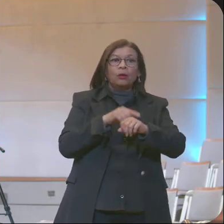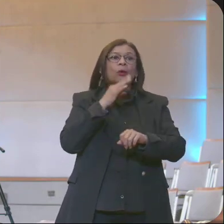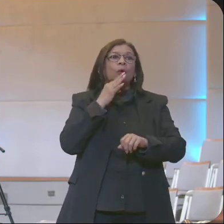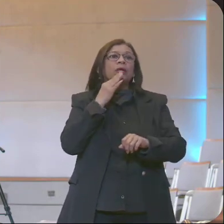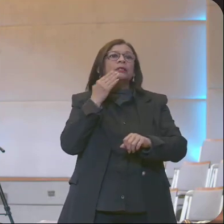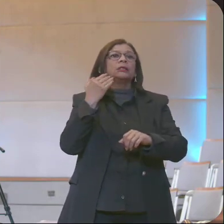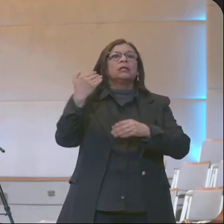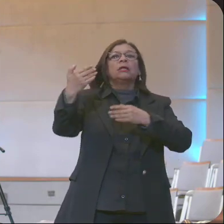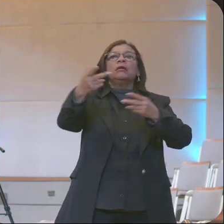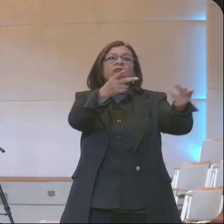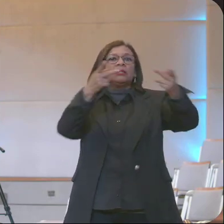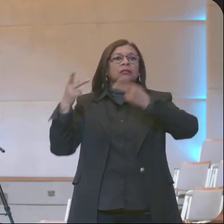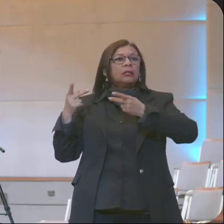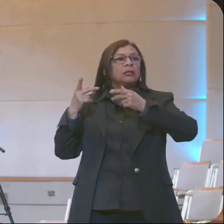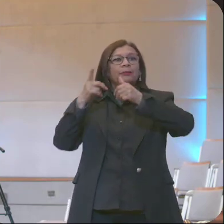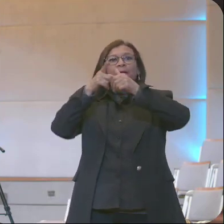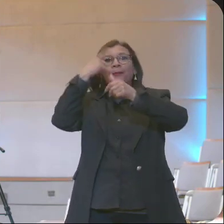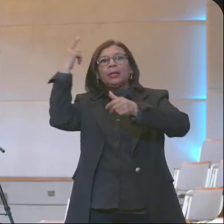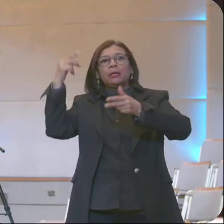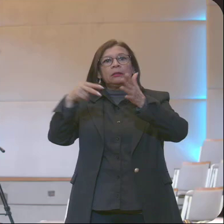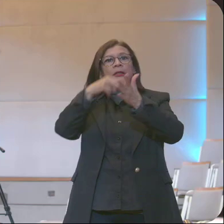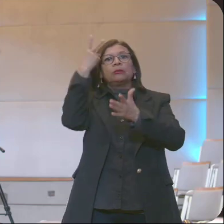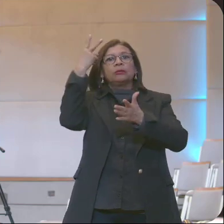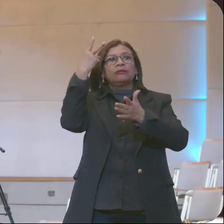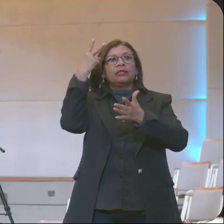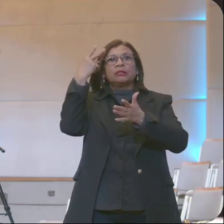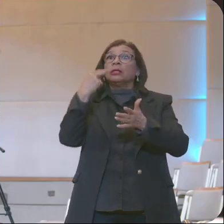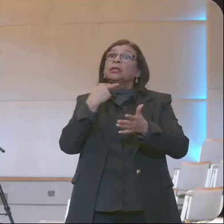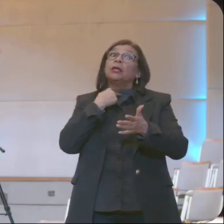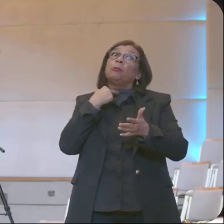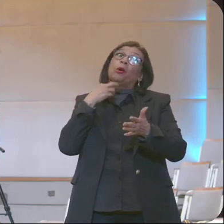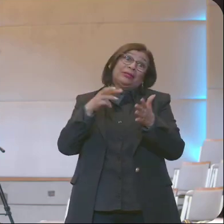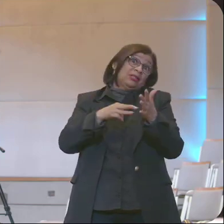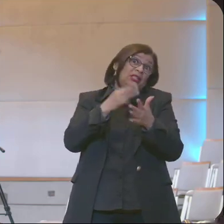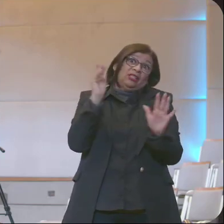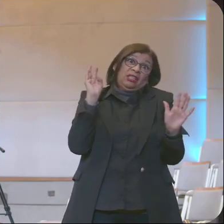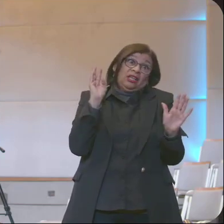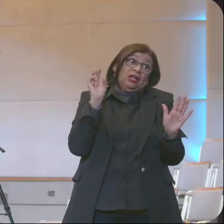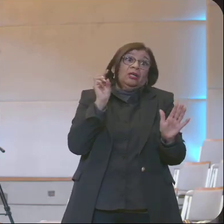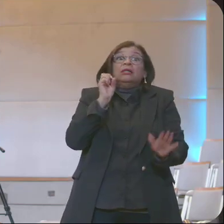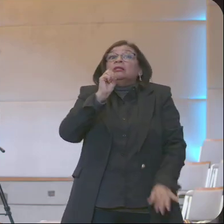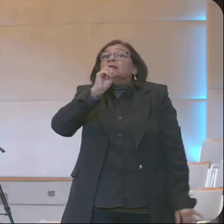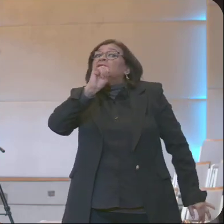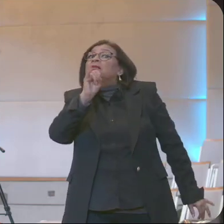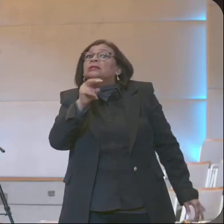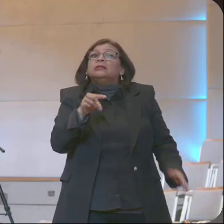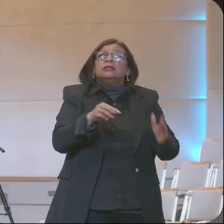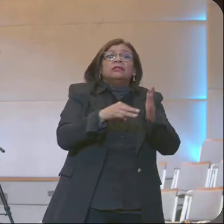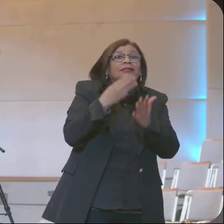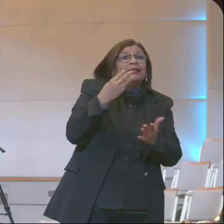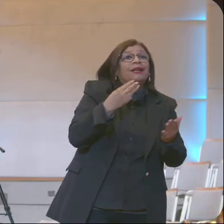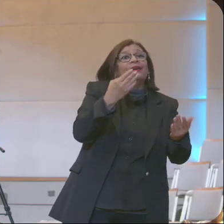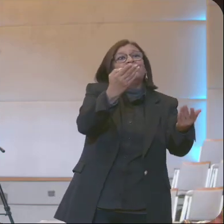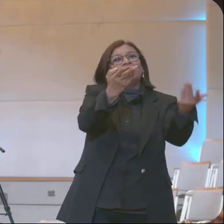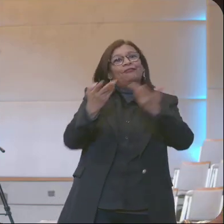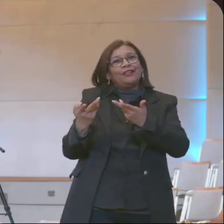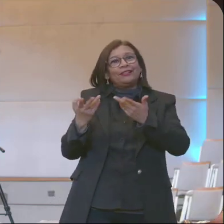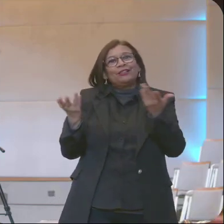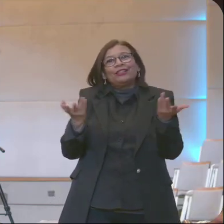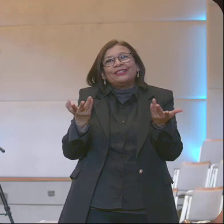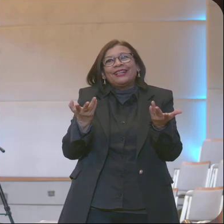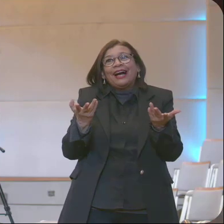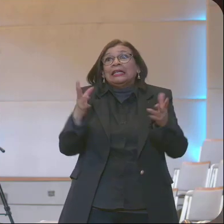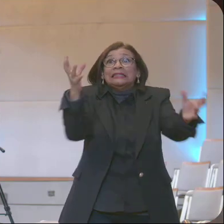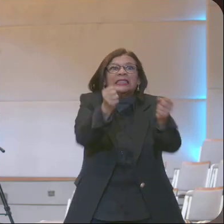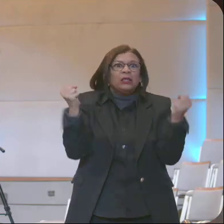nossos visitantes de primeira, de segunda vez. Não pode ser de terceira. Se for de terceira, já fica como membro. A gente